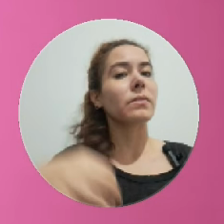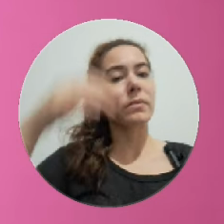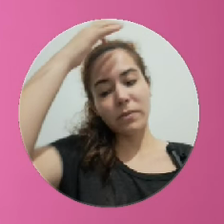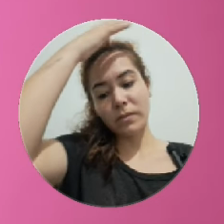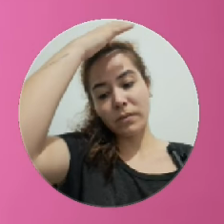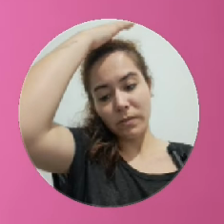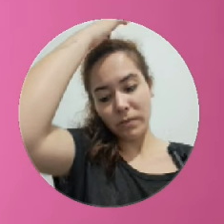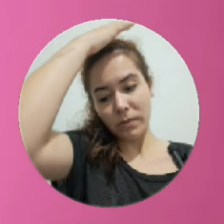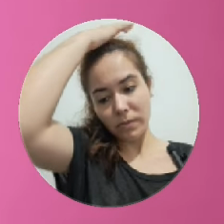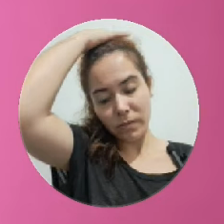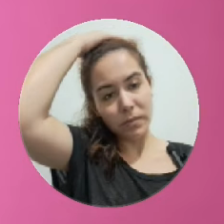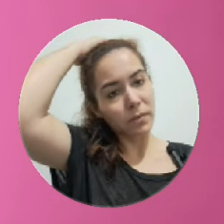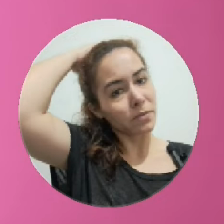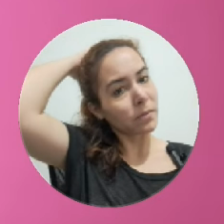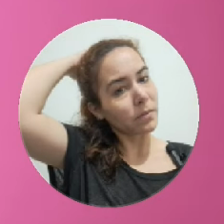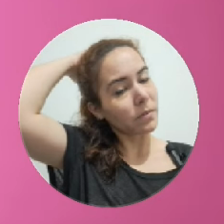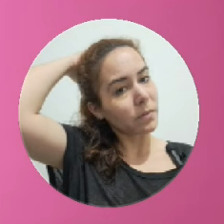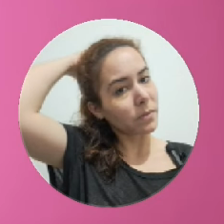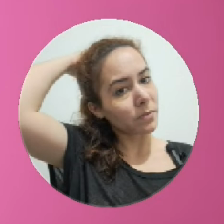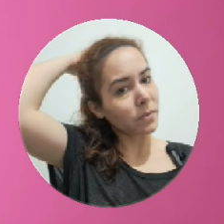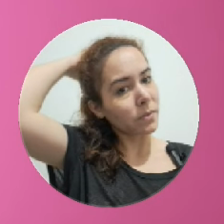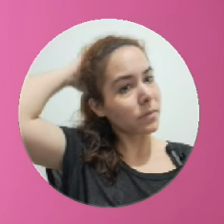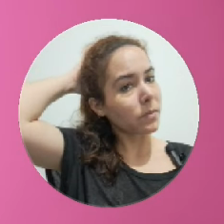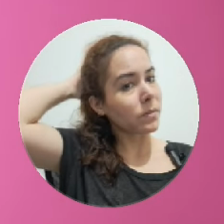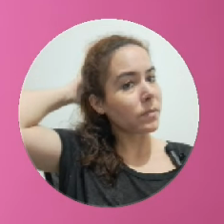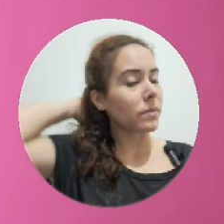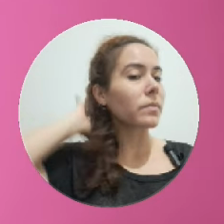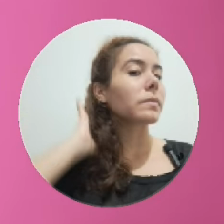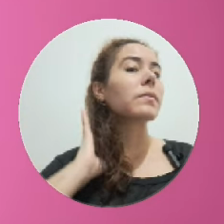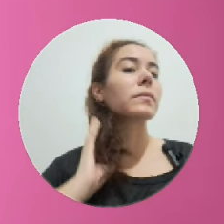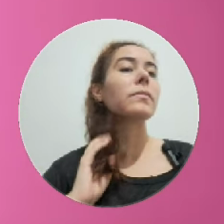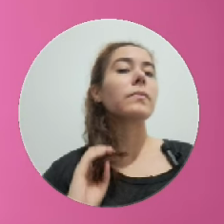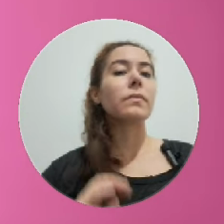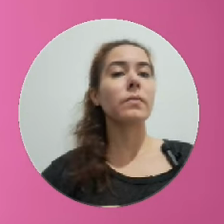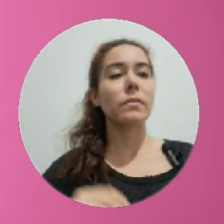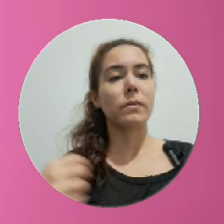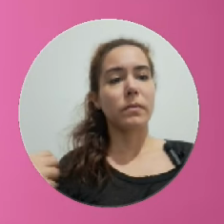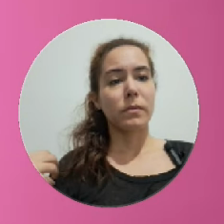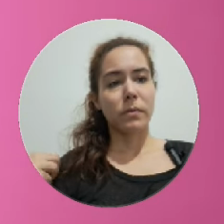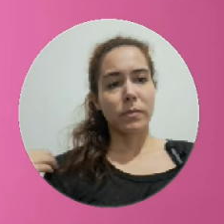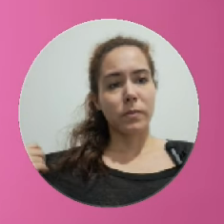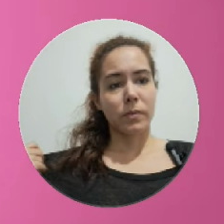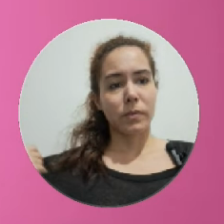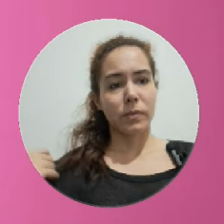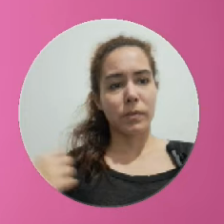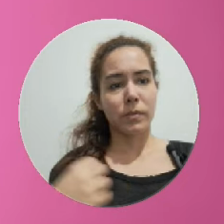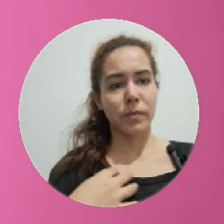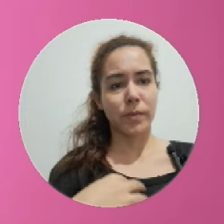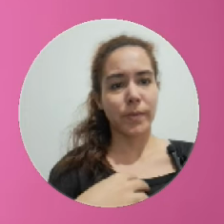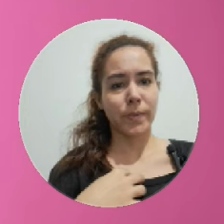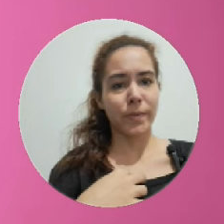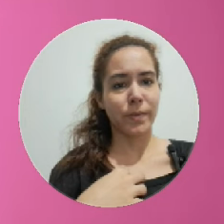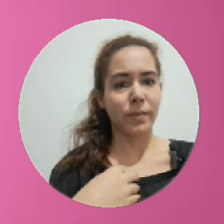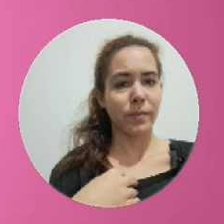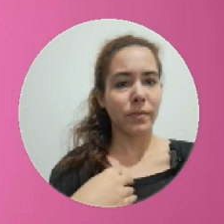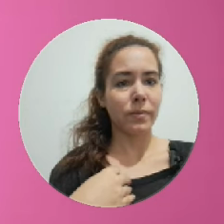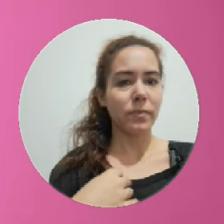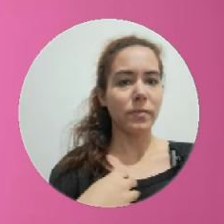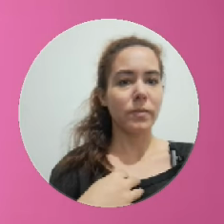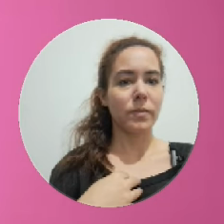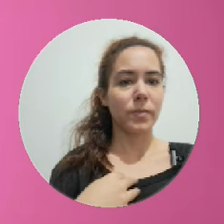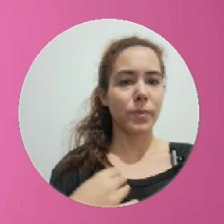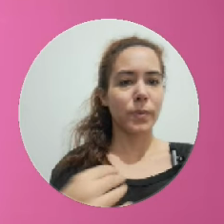sumidíssima na internet. Mayra Cardi estava desaparecida. Sumiu aí, acho que 8 meses. Muito. Pois bem, Mayra